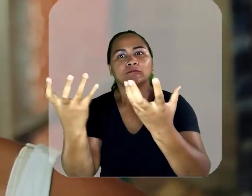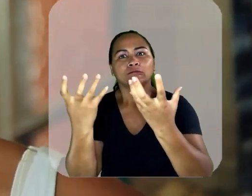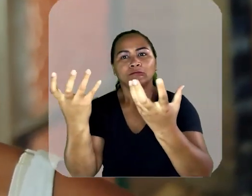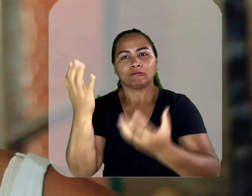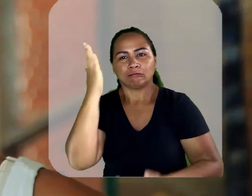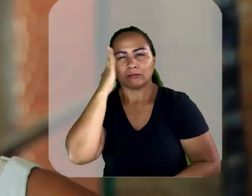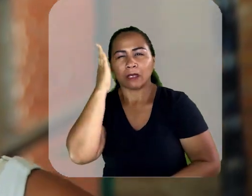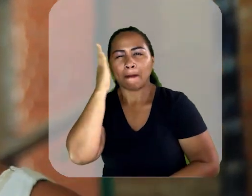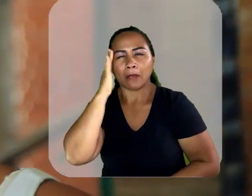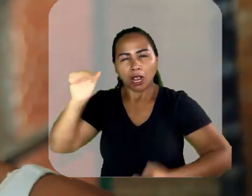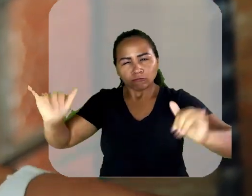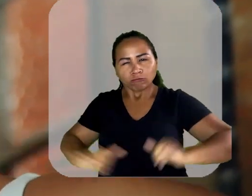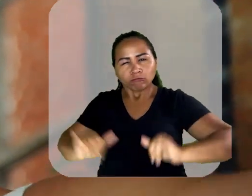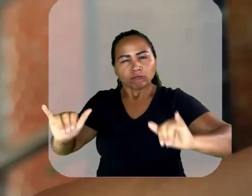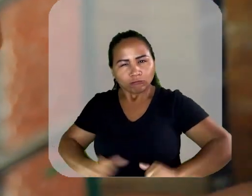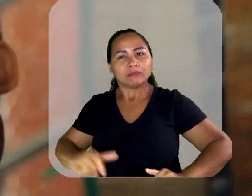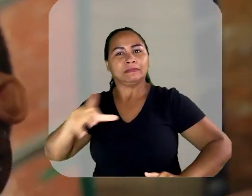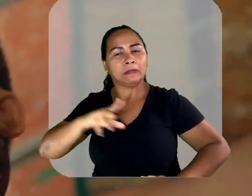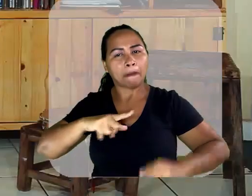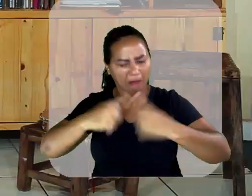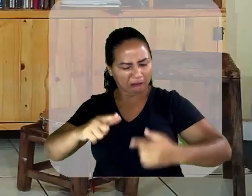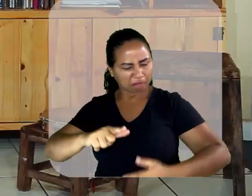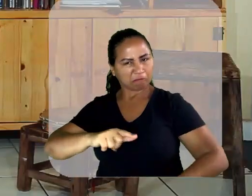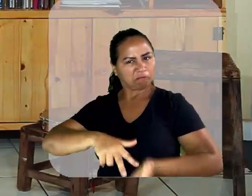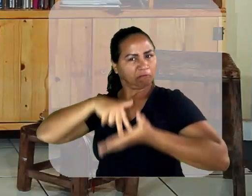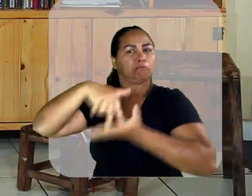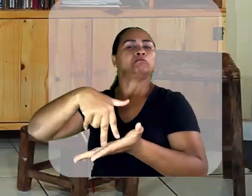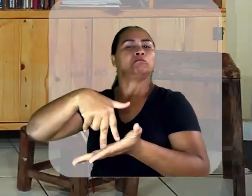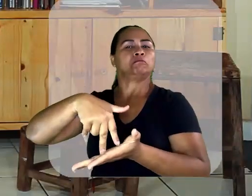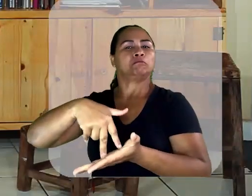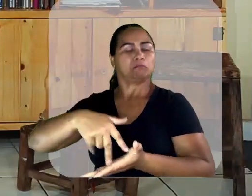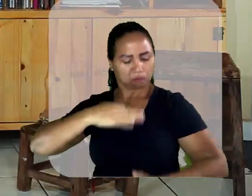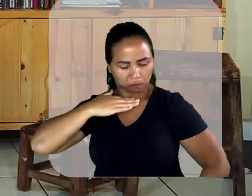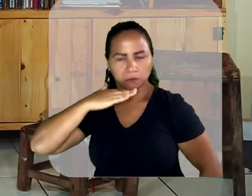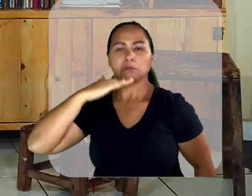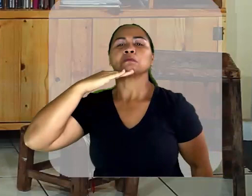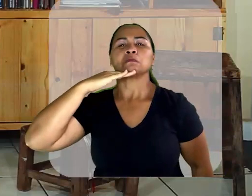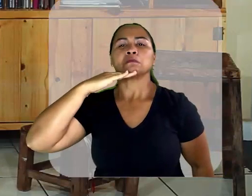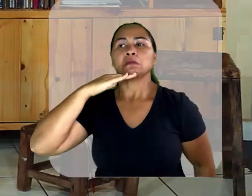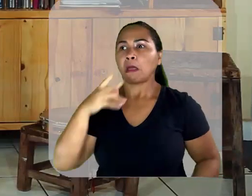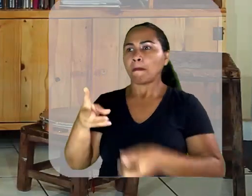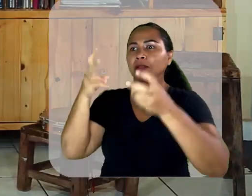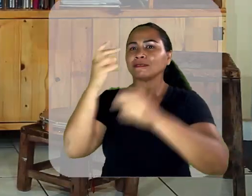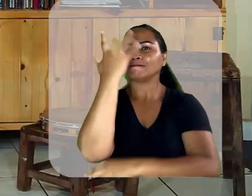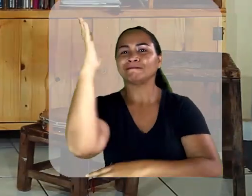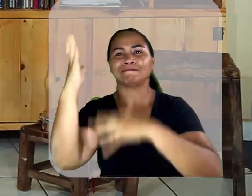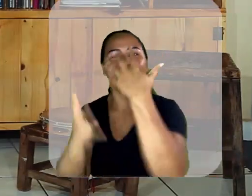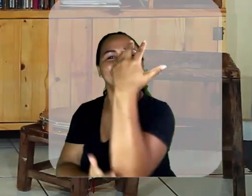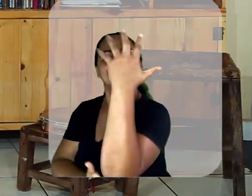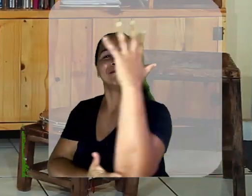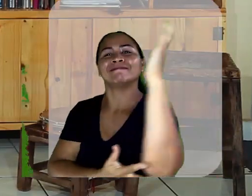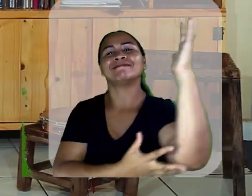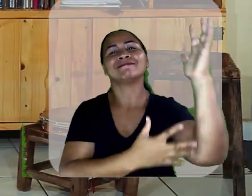vou resistindo, acreditando que atrás da cerca do latifúndio as palmeiras cantam e as